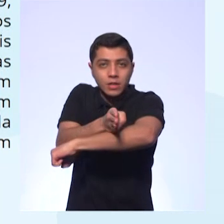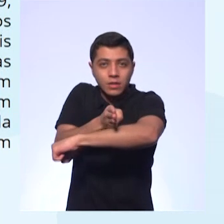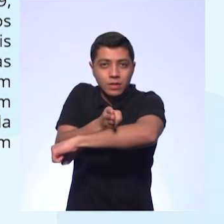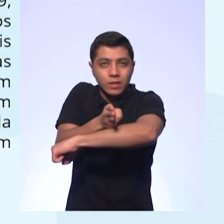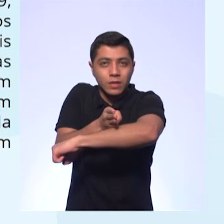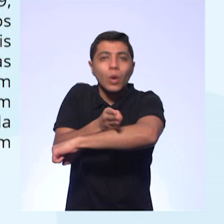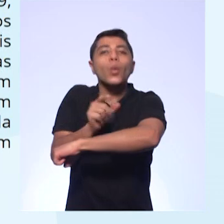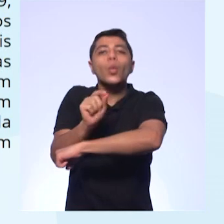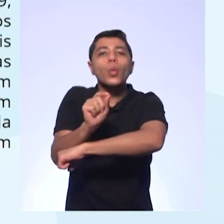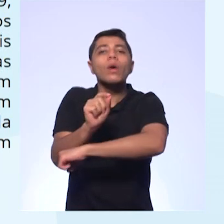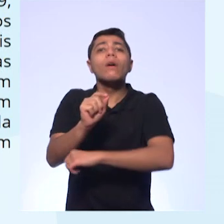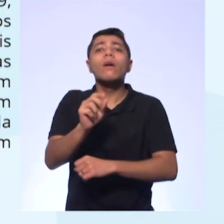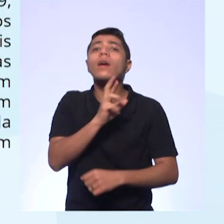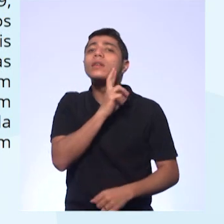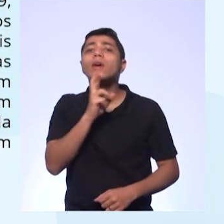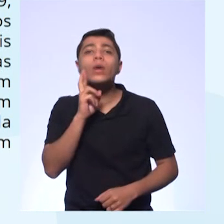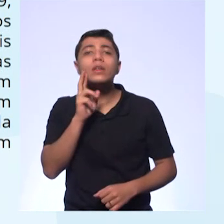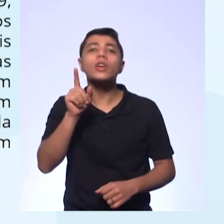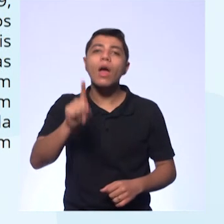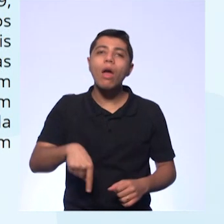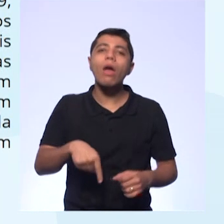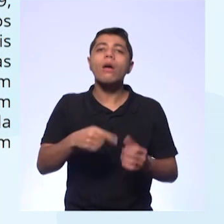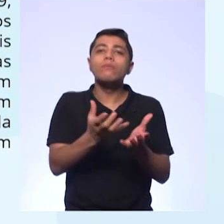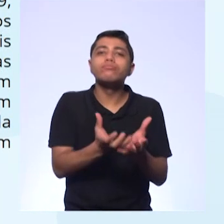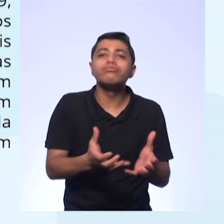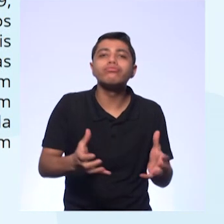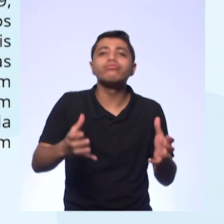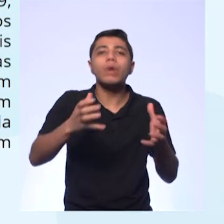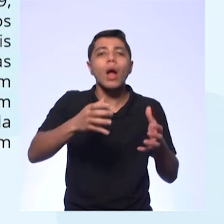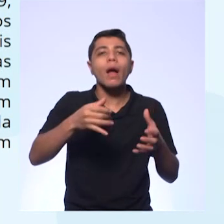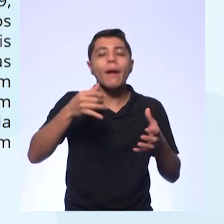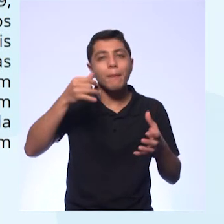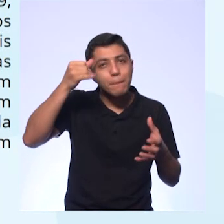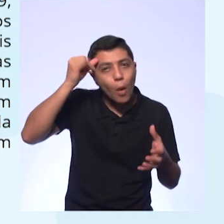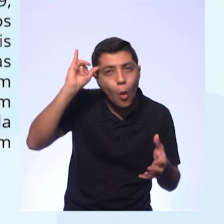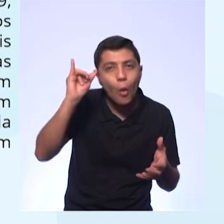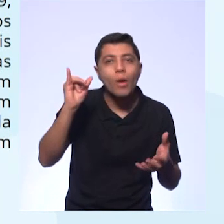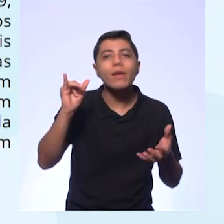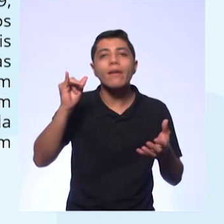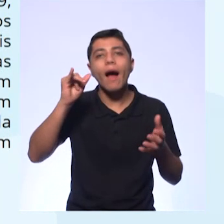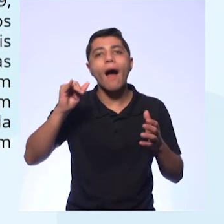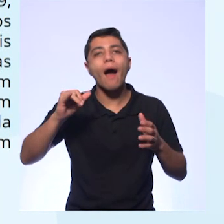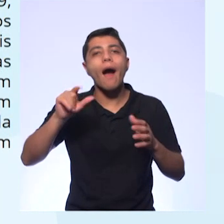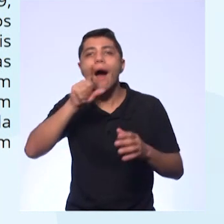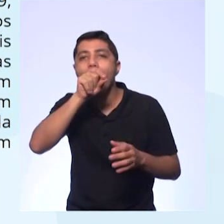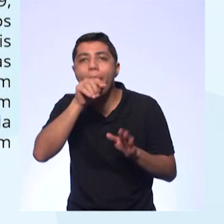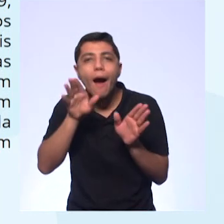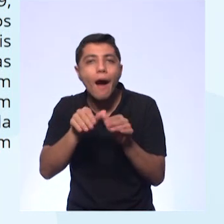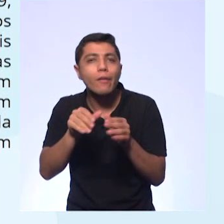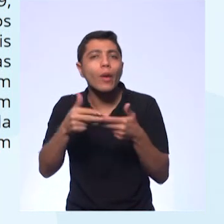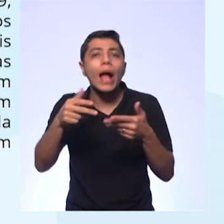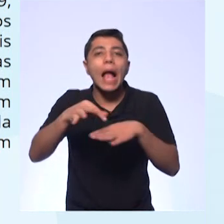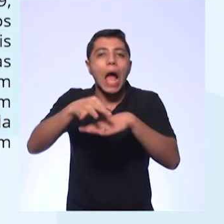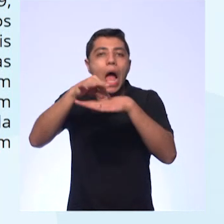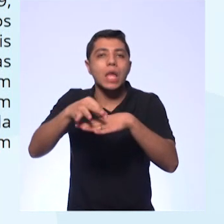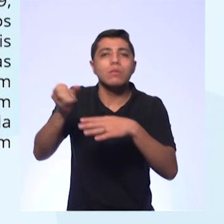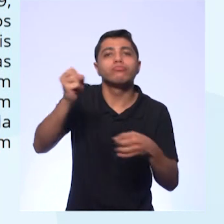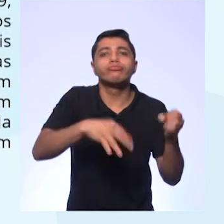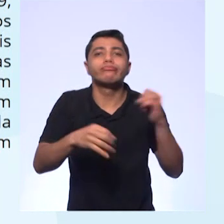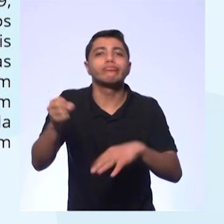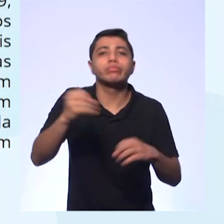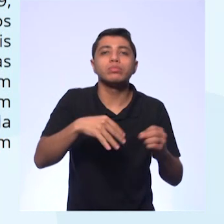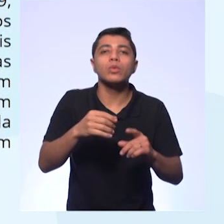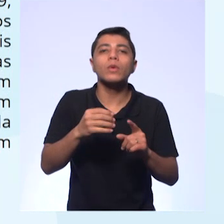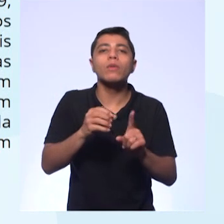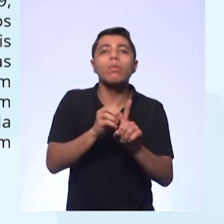e de boi, legumes, raízes e ervas. Em 1765 surgiu, em Paris, um local